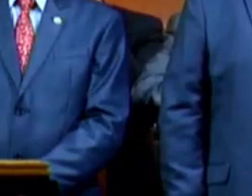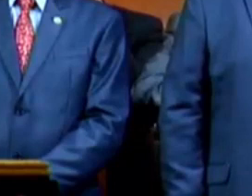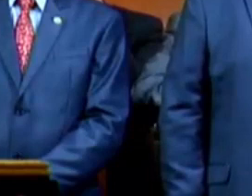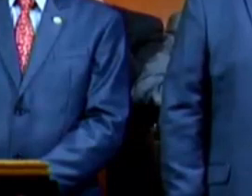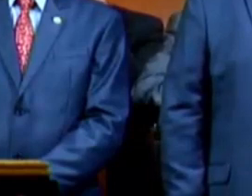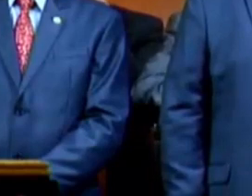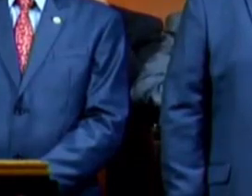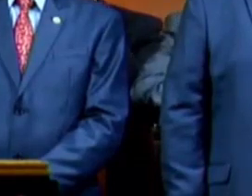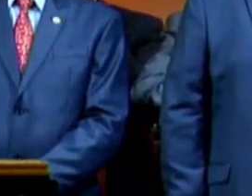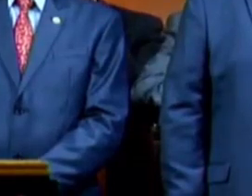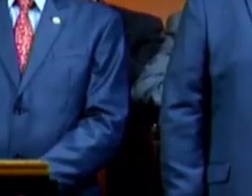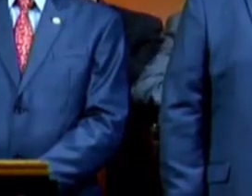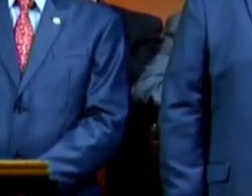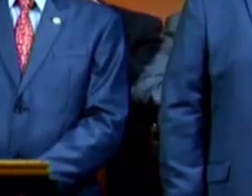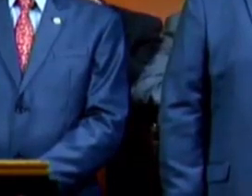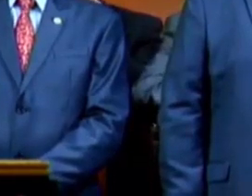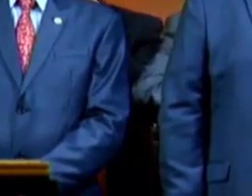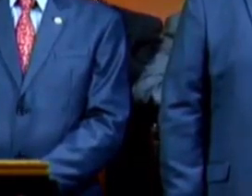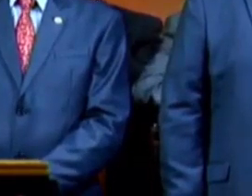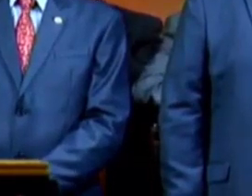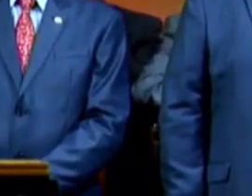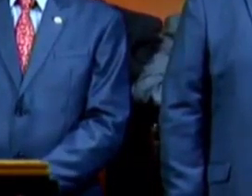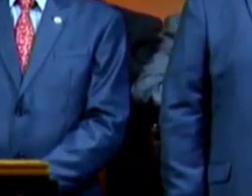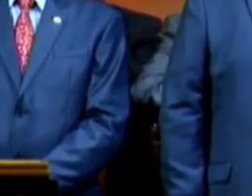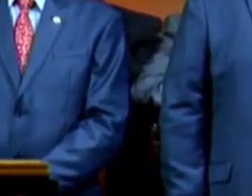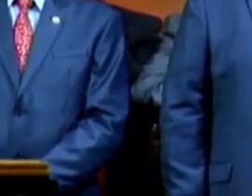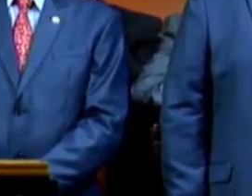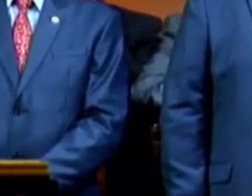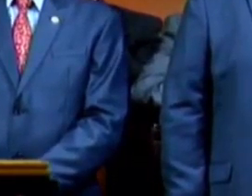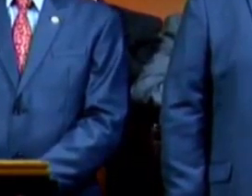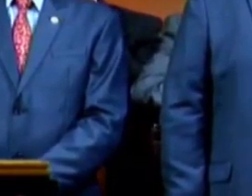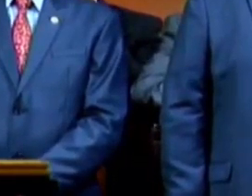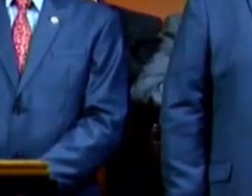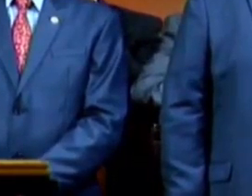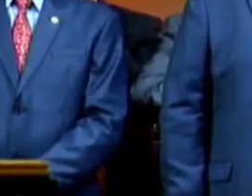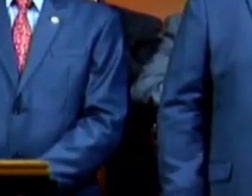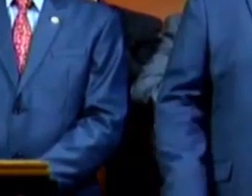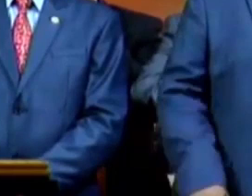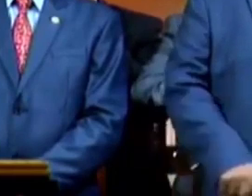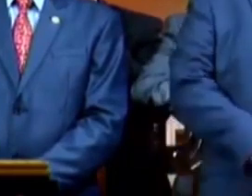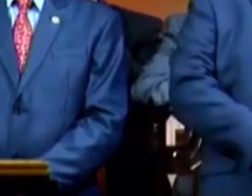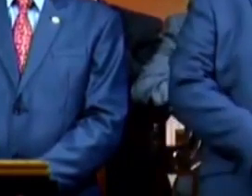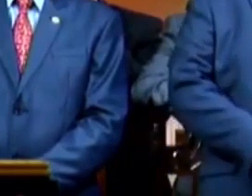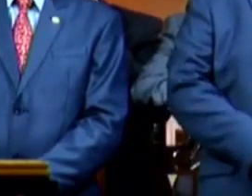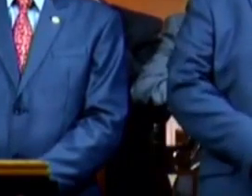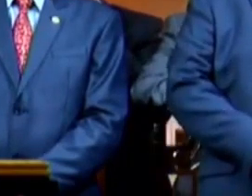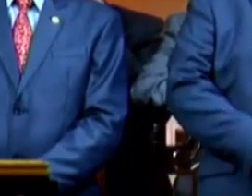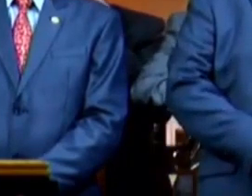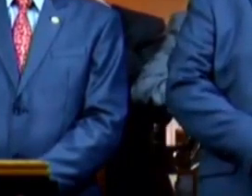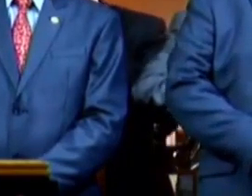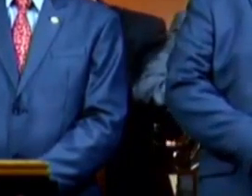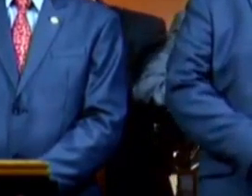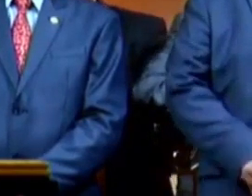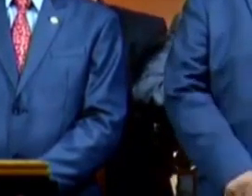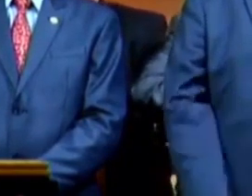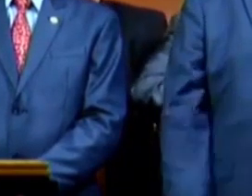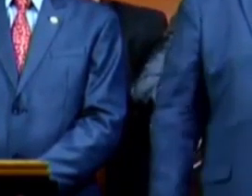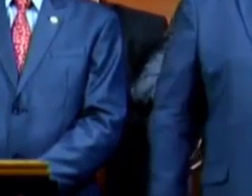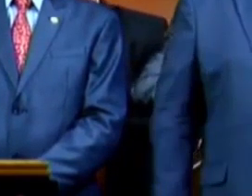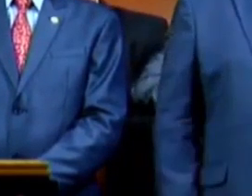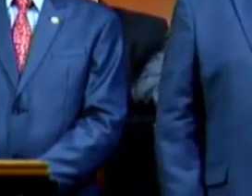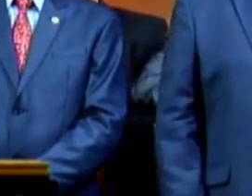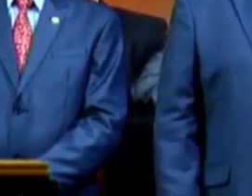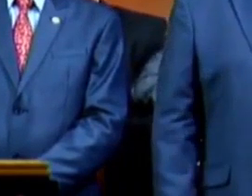urgentemente de um avivamento genuíno, de chuva molhando a terra